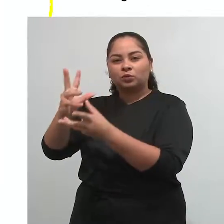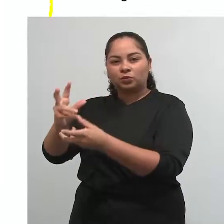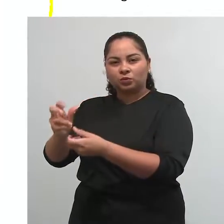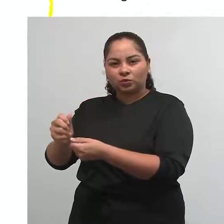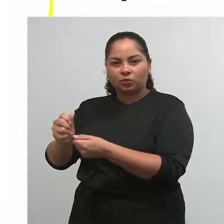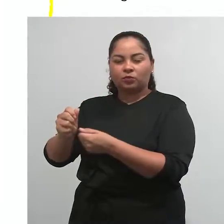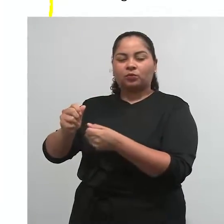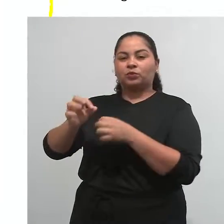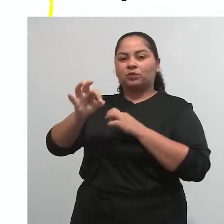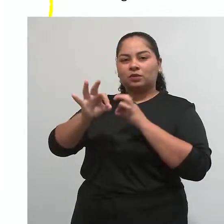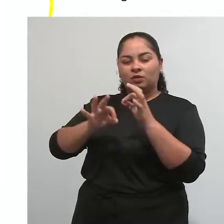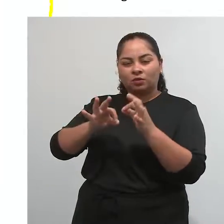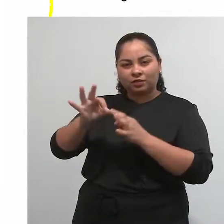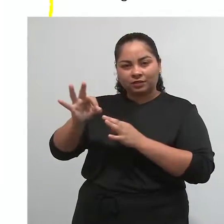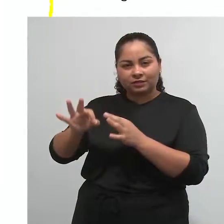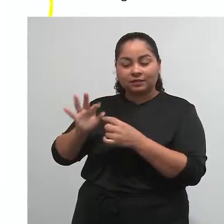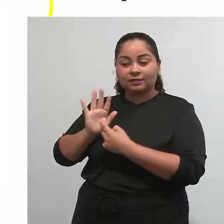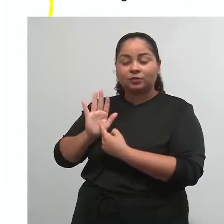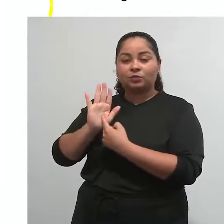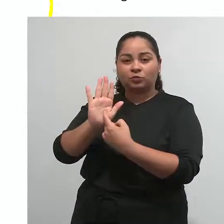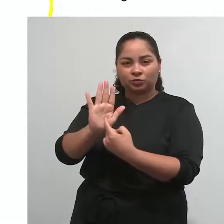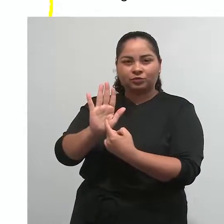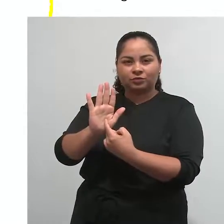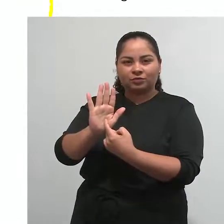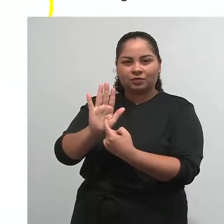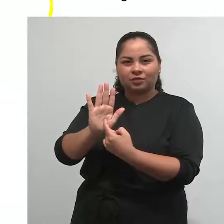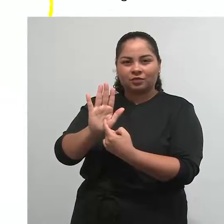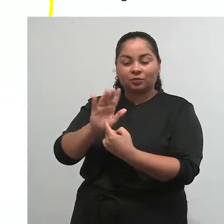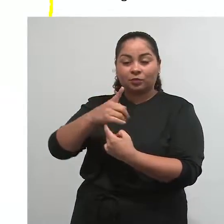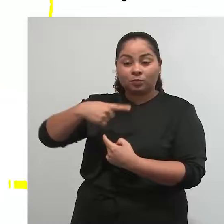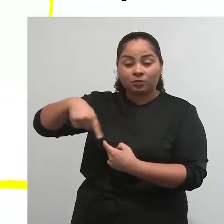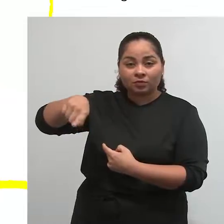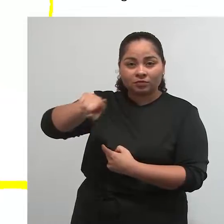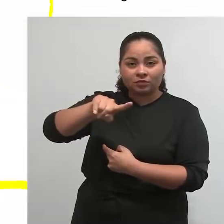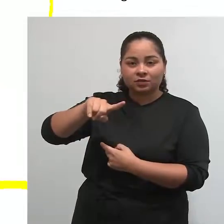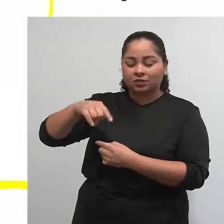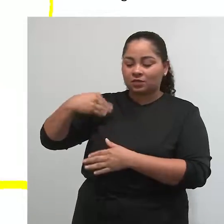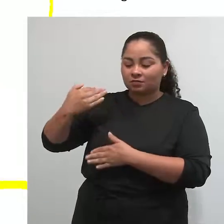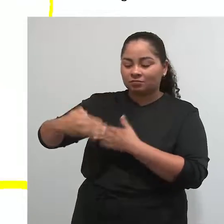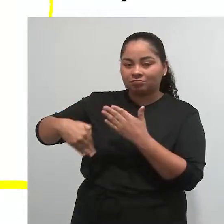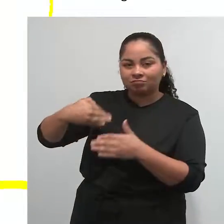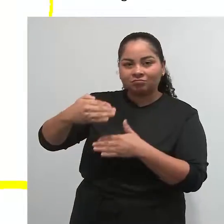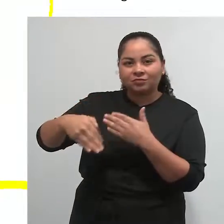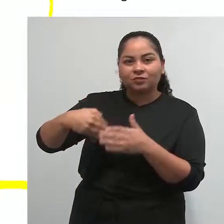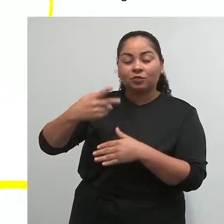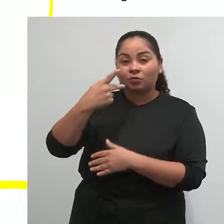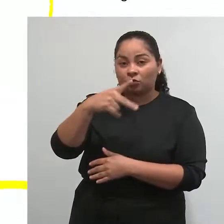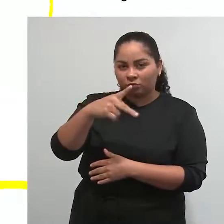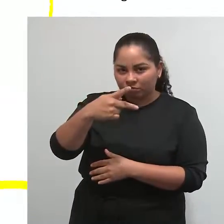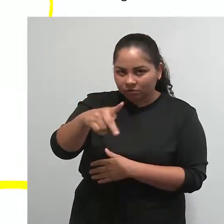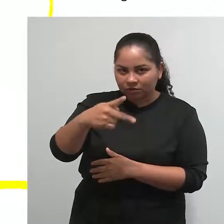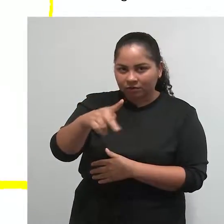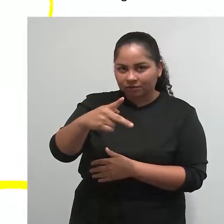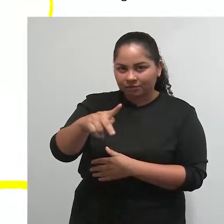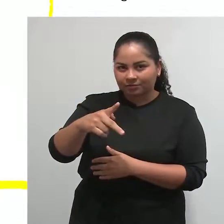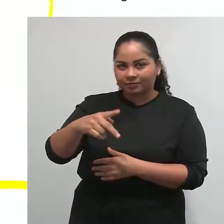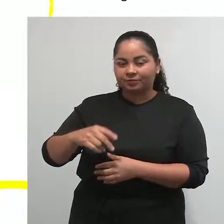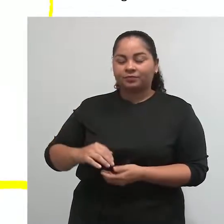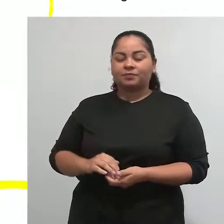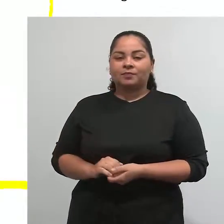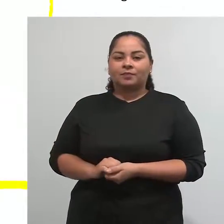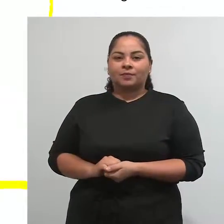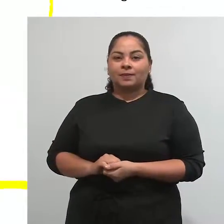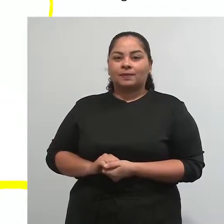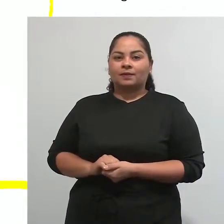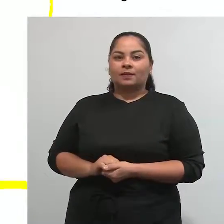tem todo a organização que você precisa para poder desenvolver o